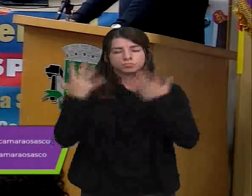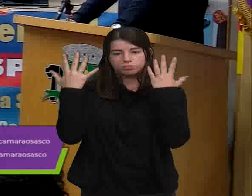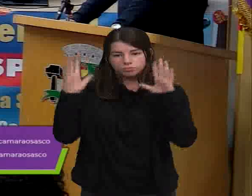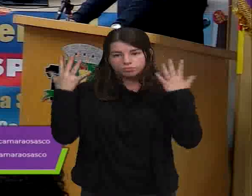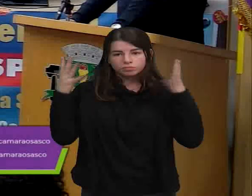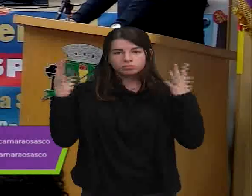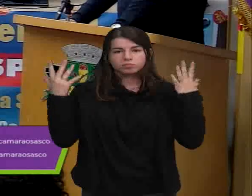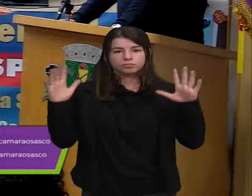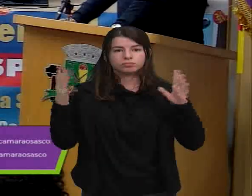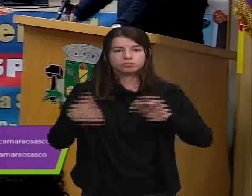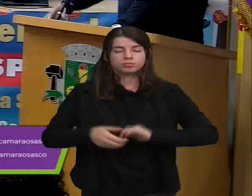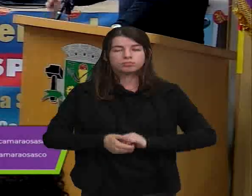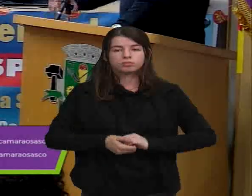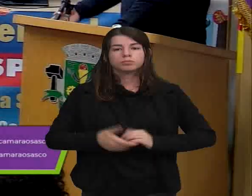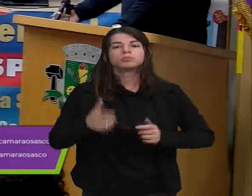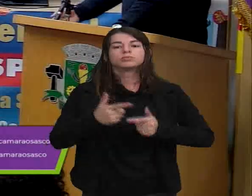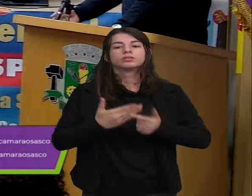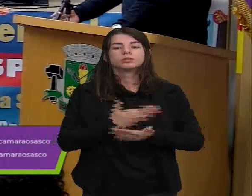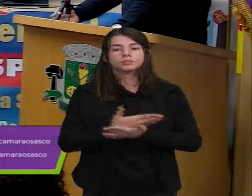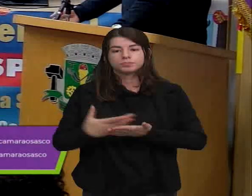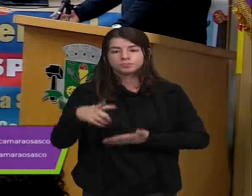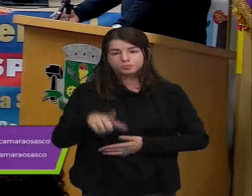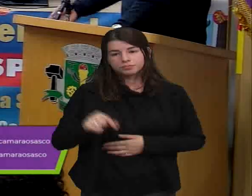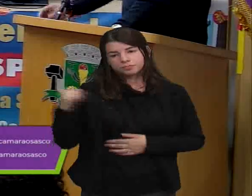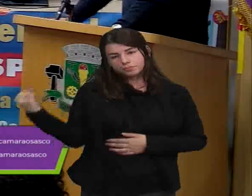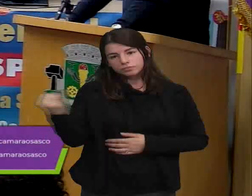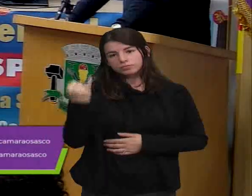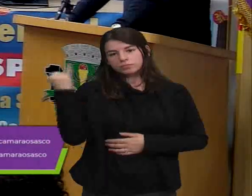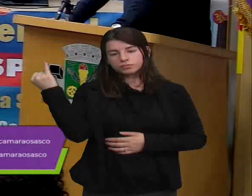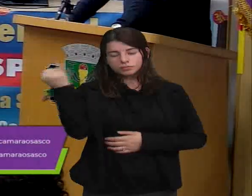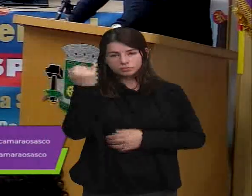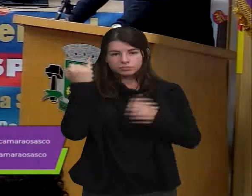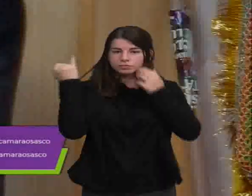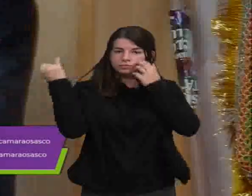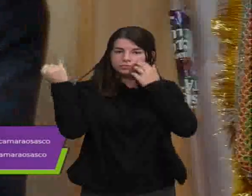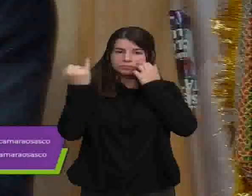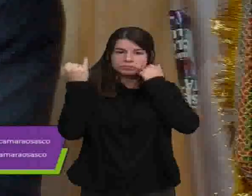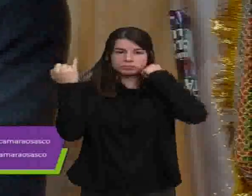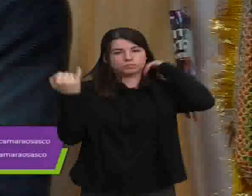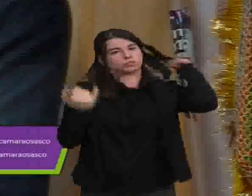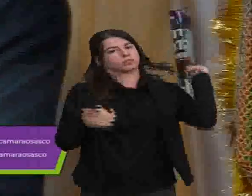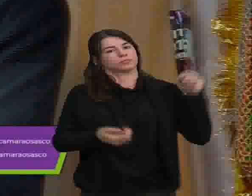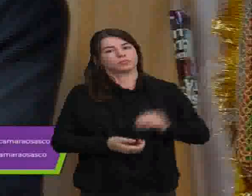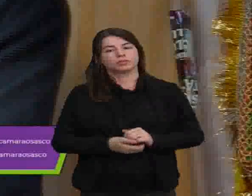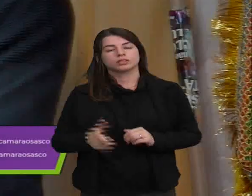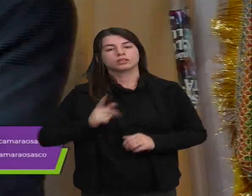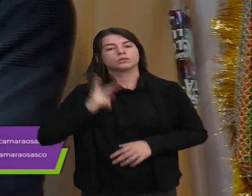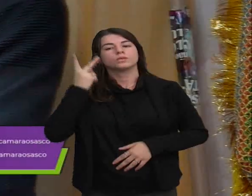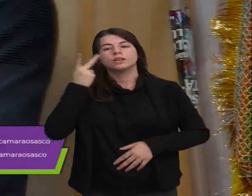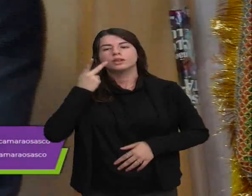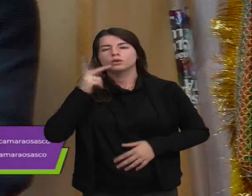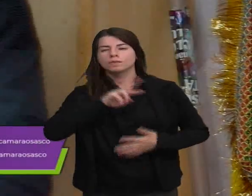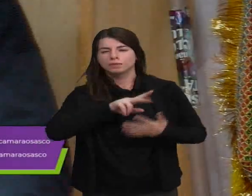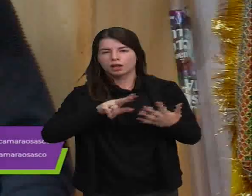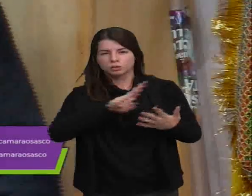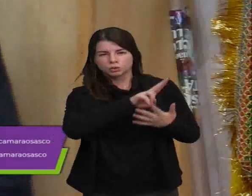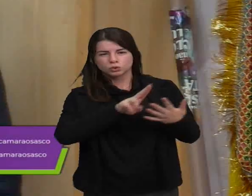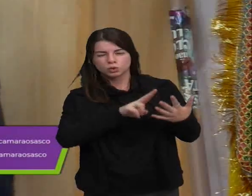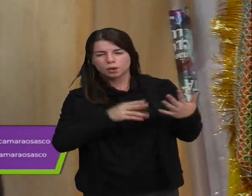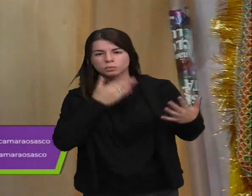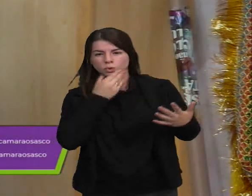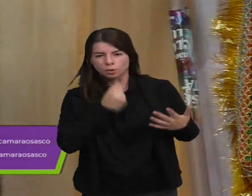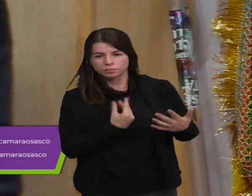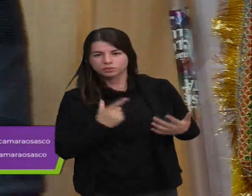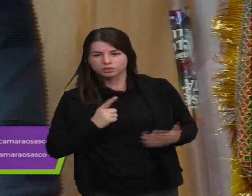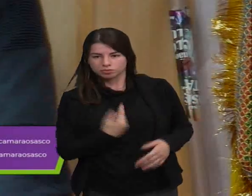-lo por essa iniciativa tão importante nosso amigo Pelé da Cândida vereador o Emerson a co